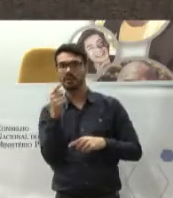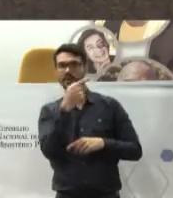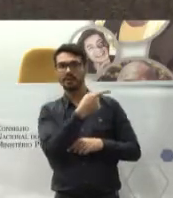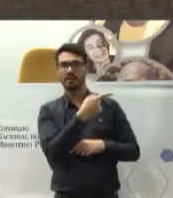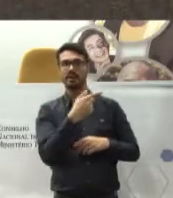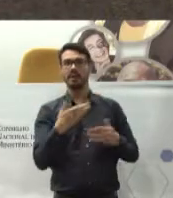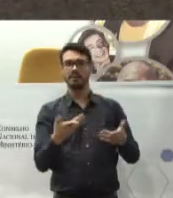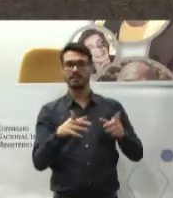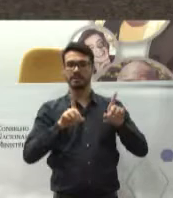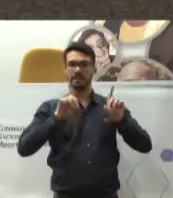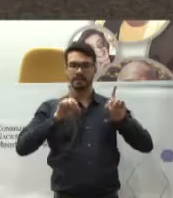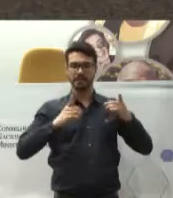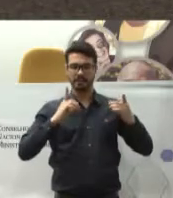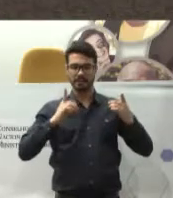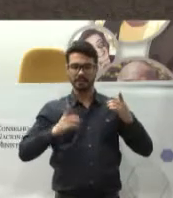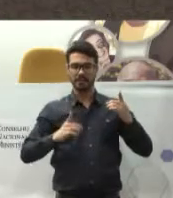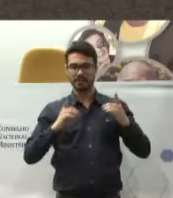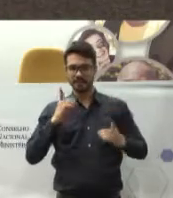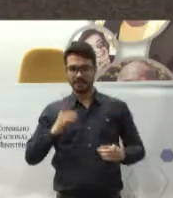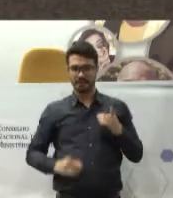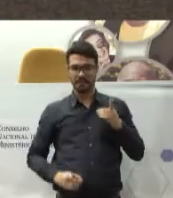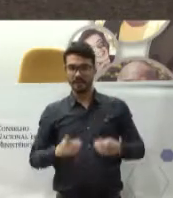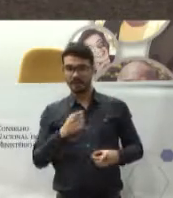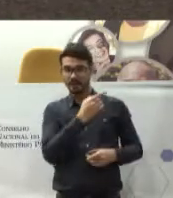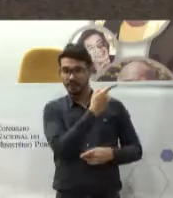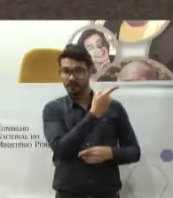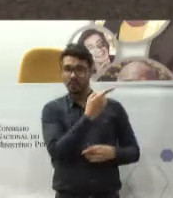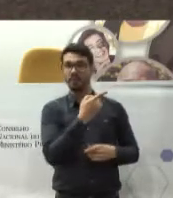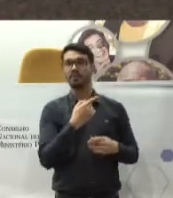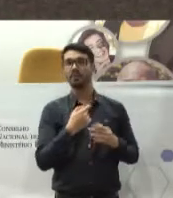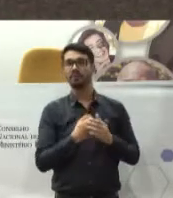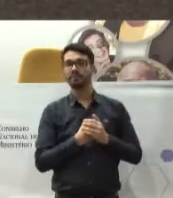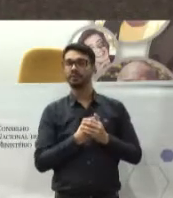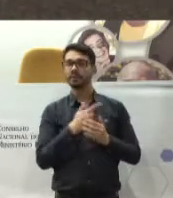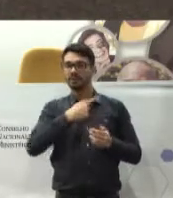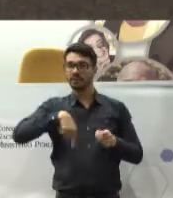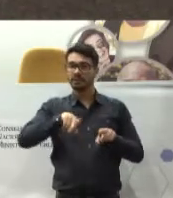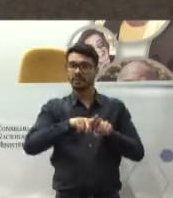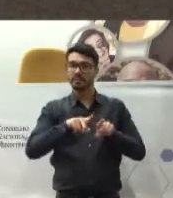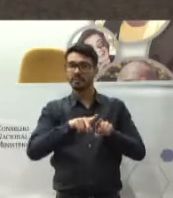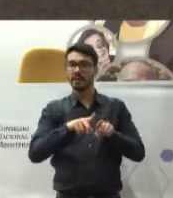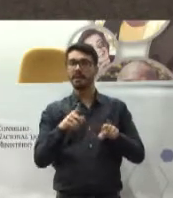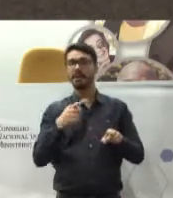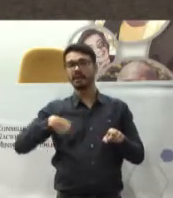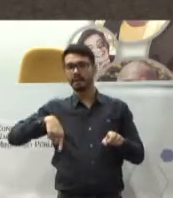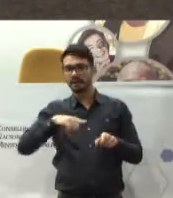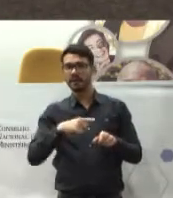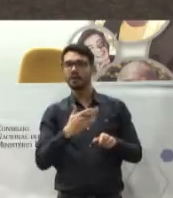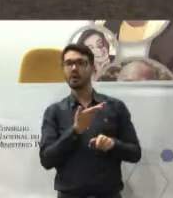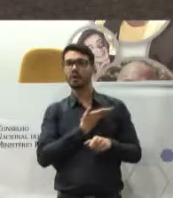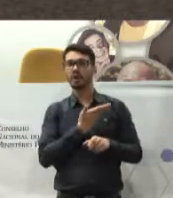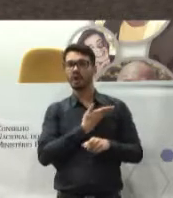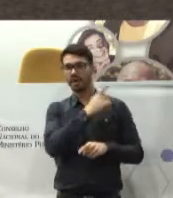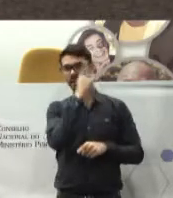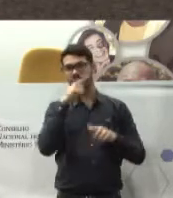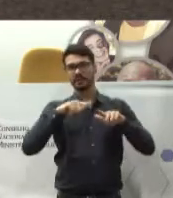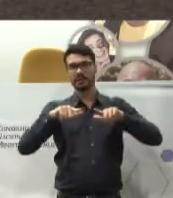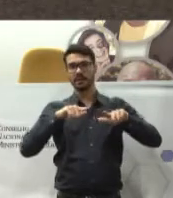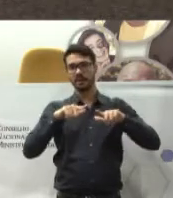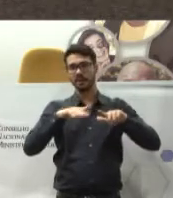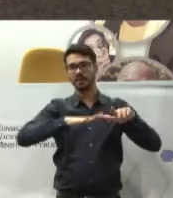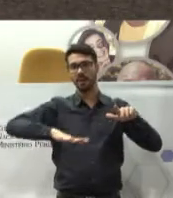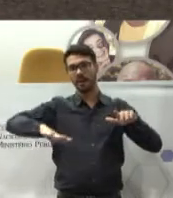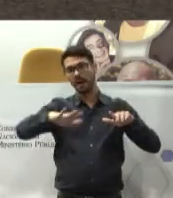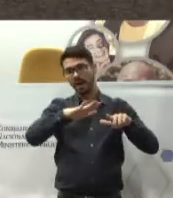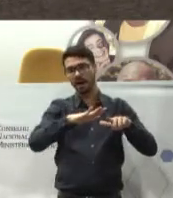Drest, companheiro de tantas jornadas sanitárias e uma das vozes em que reconheço maior veemência